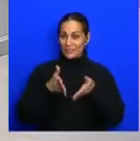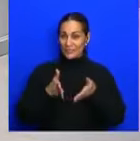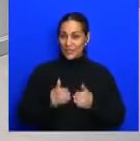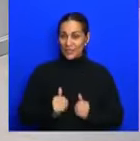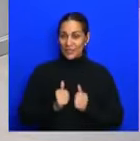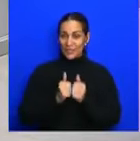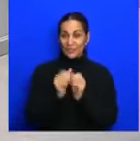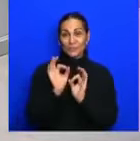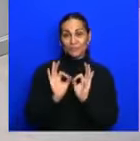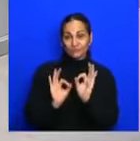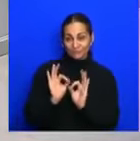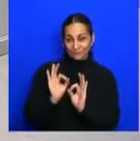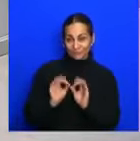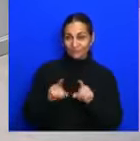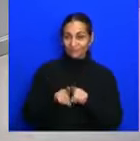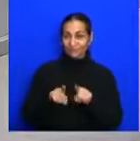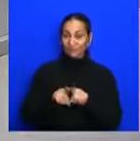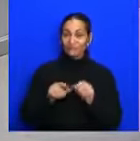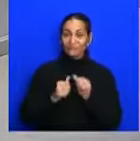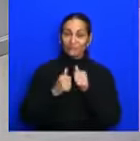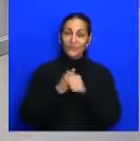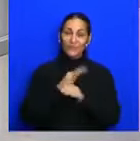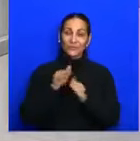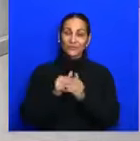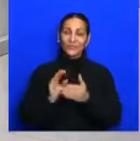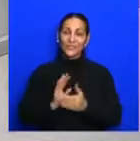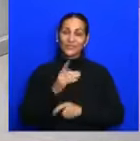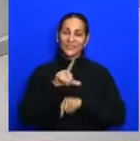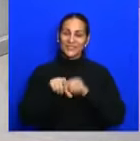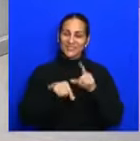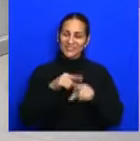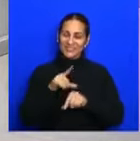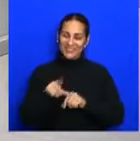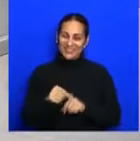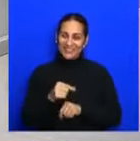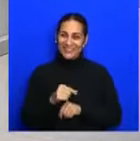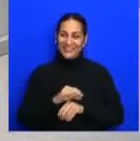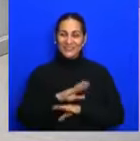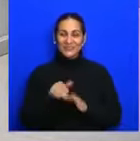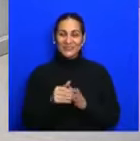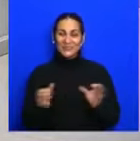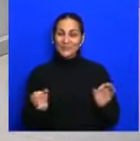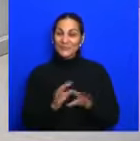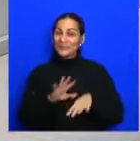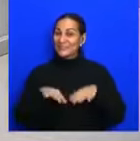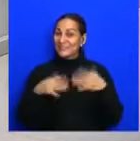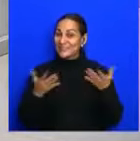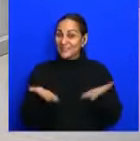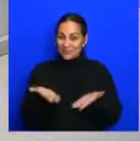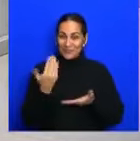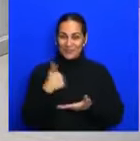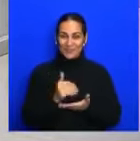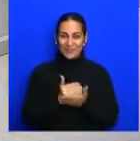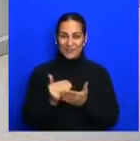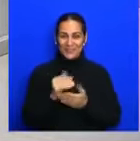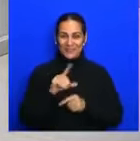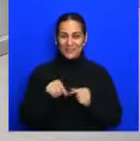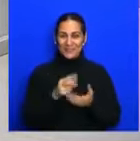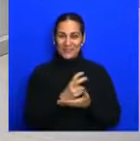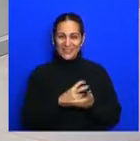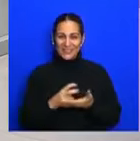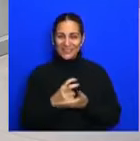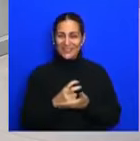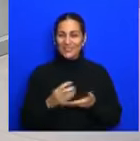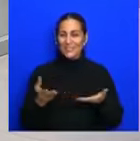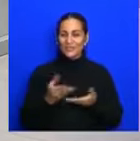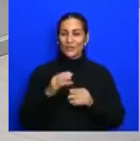todos os procedimentos prévios e agora também vão acompanhar cada passo aqui do nosso sorteio. Tudo pronto, então? Vamos começar o sorteio da Quina